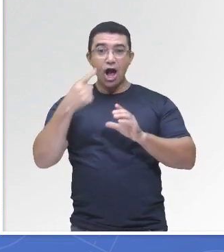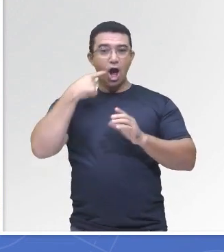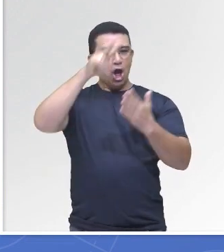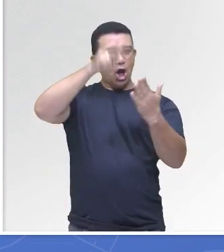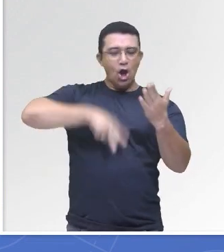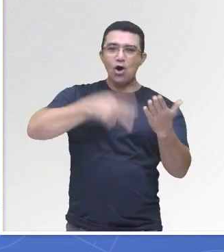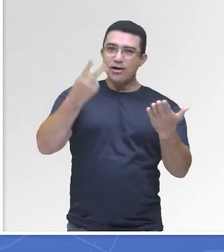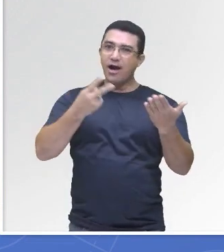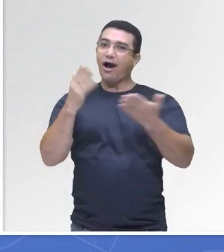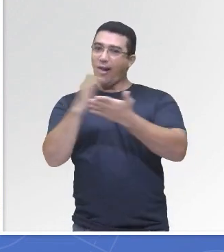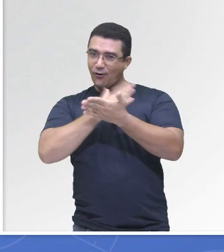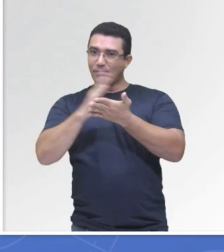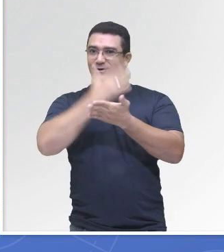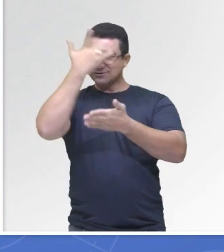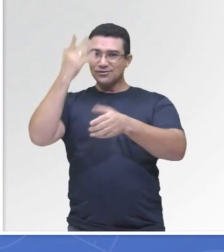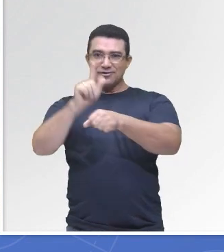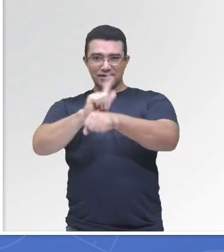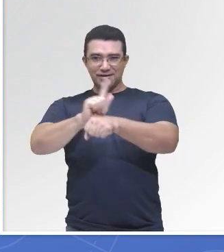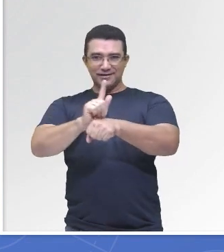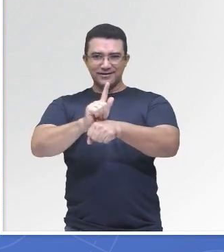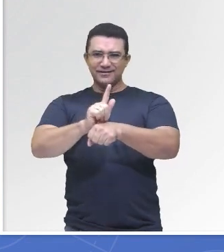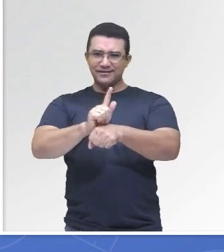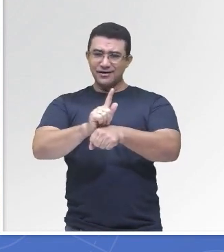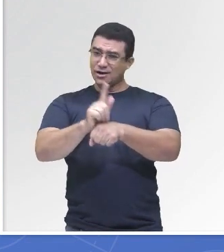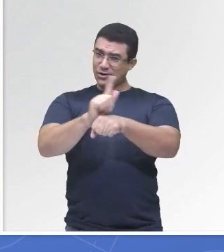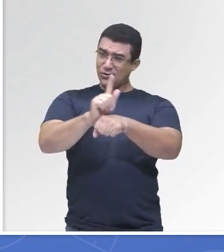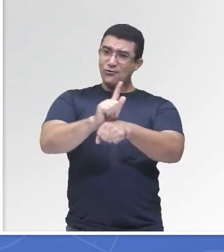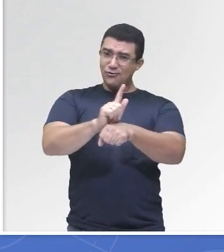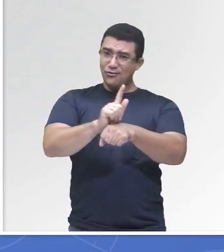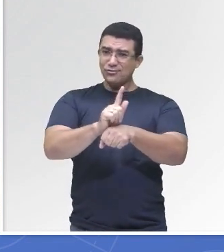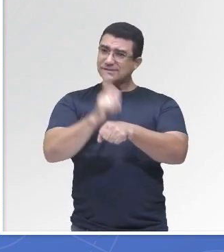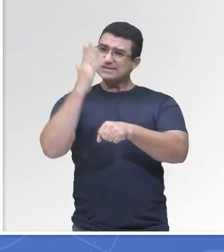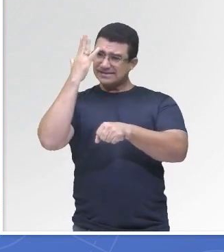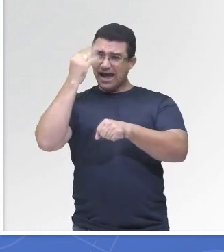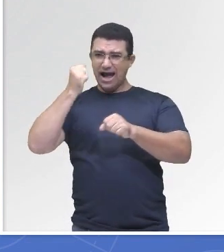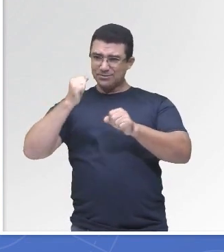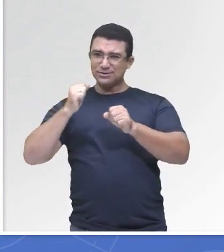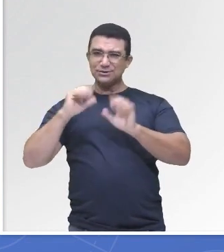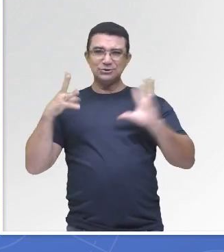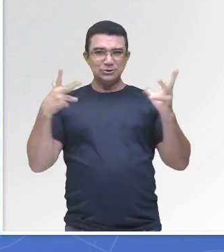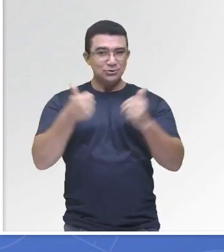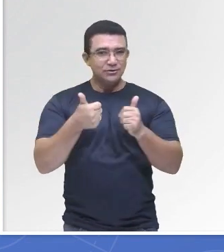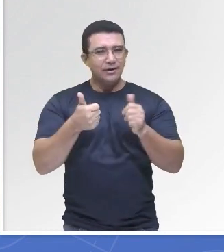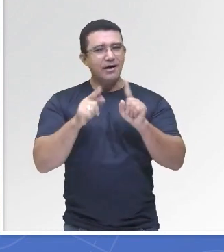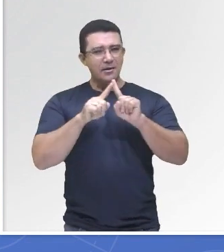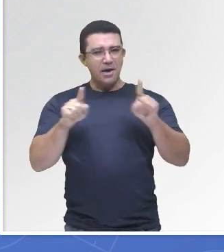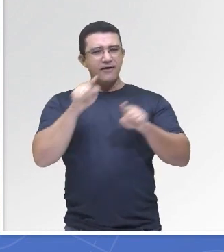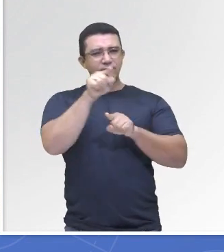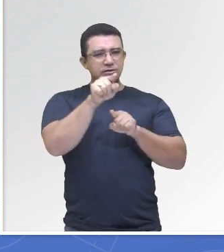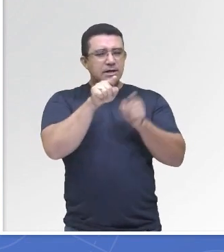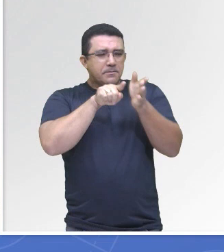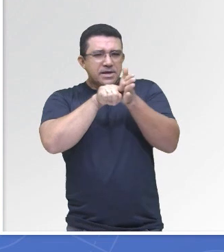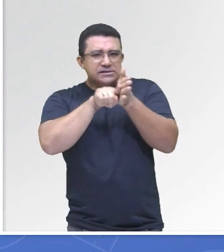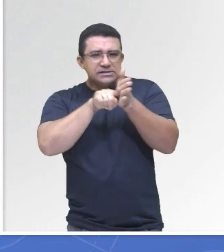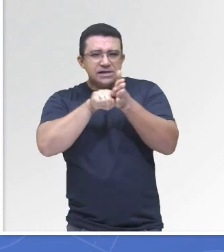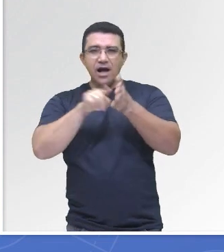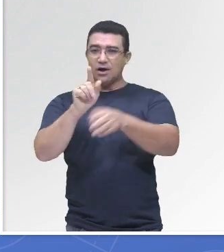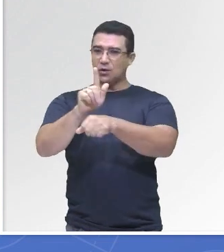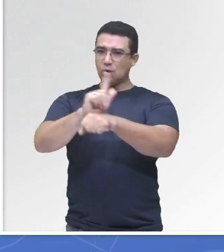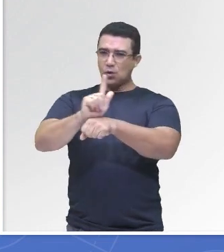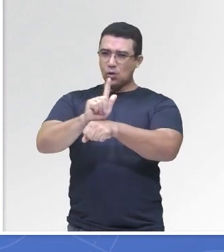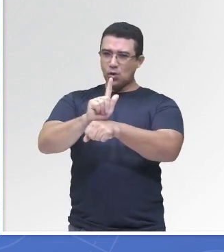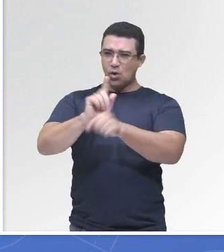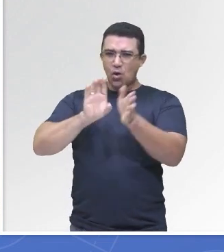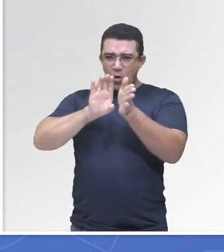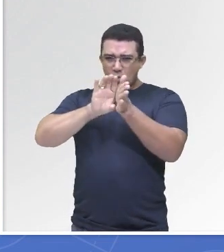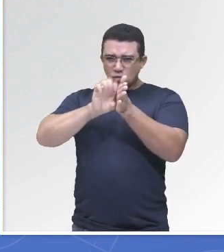pesquisa no Google. Google sabe de quase tudo, né? Mas se você pesquisar no Google, como é que você vai